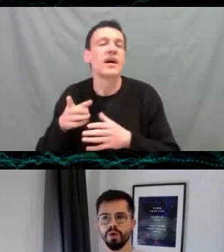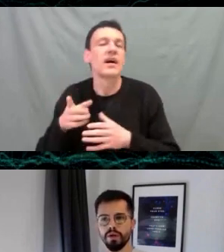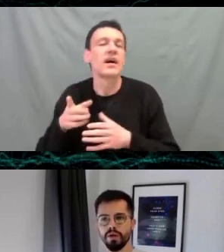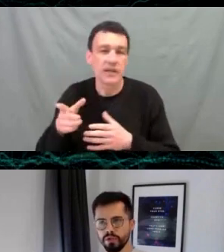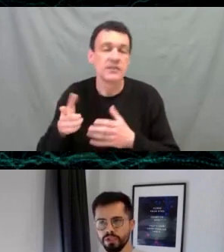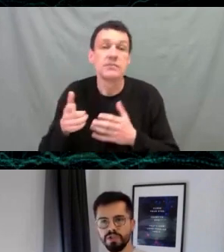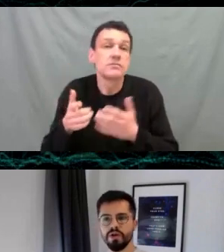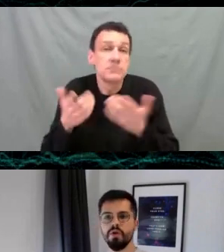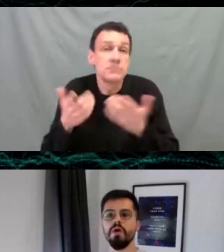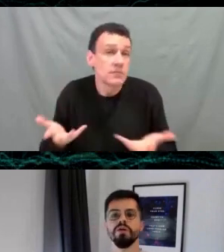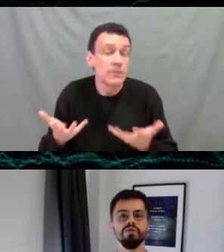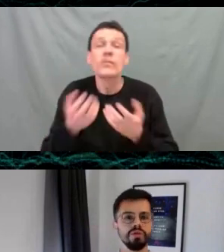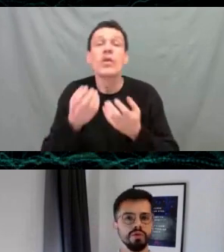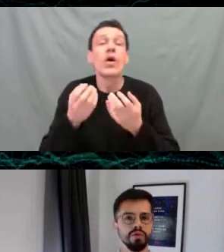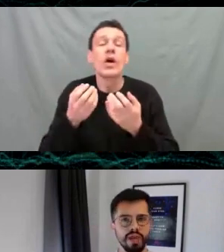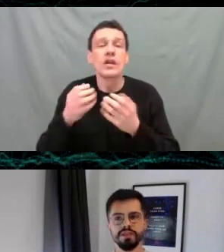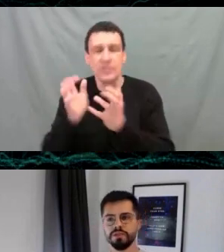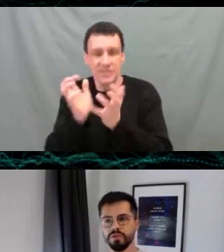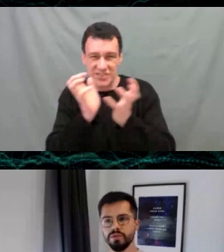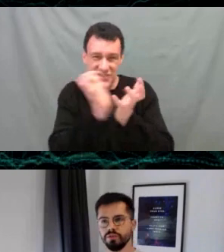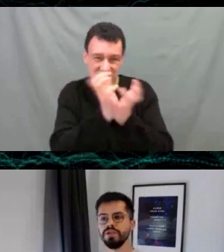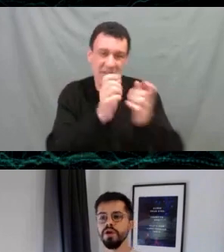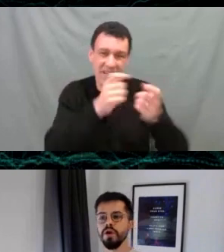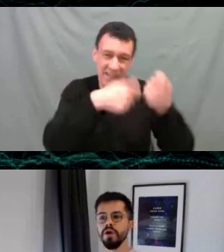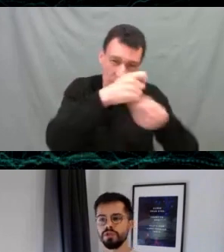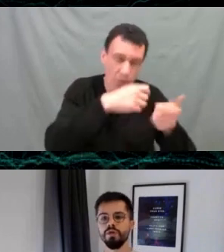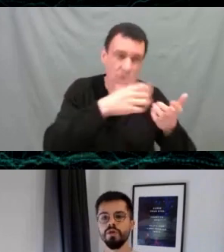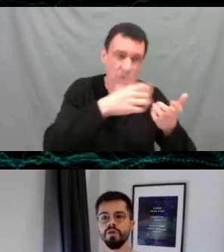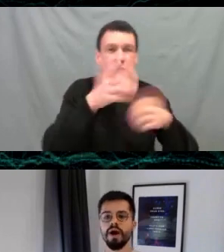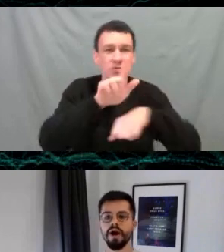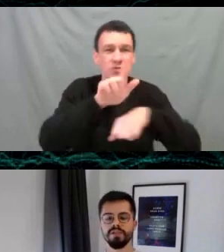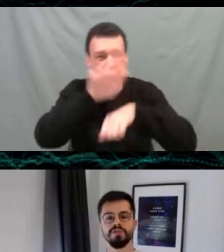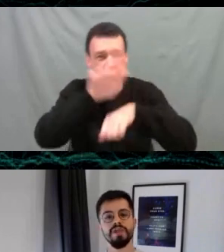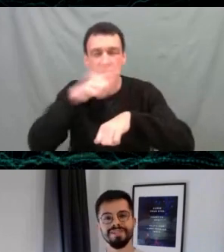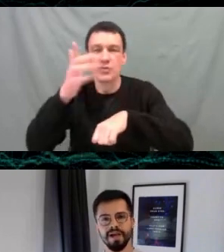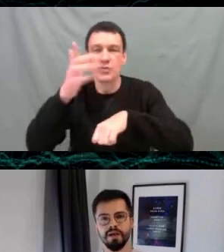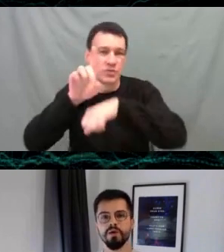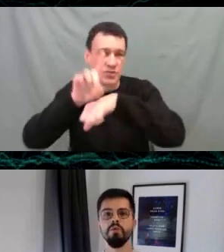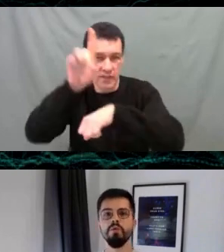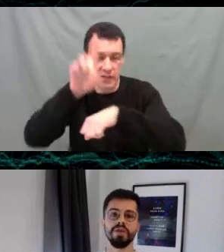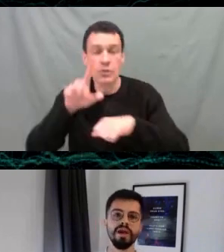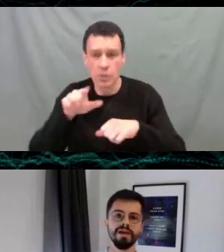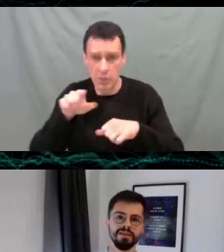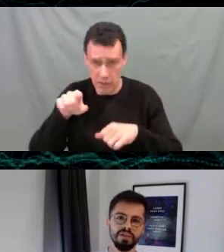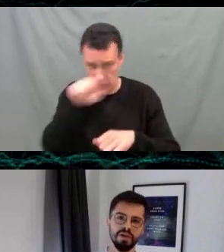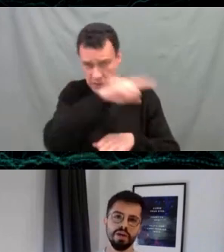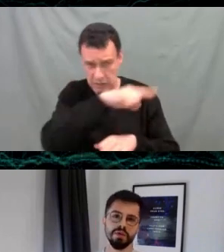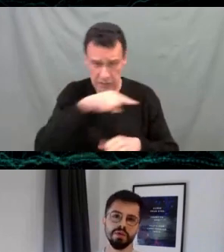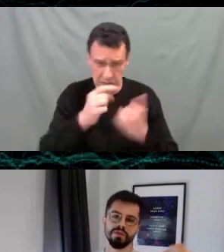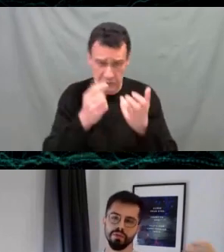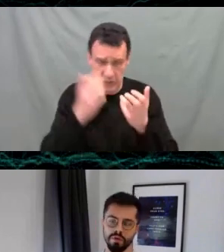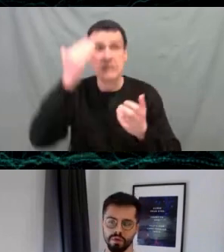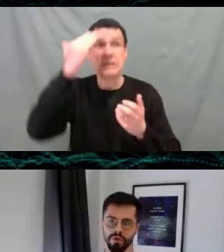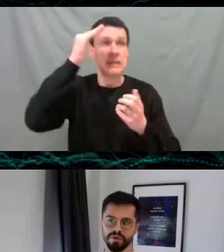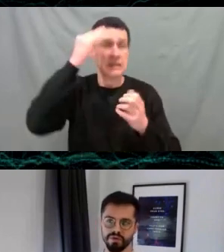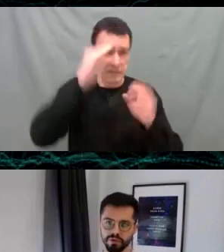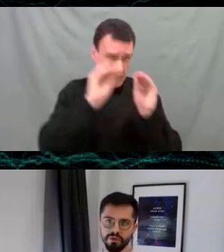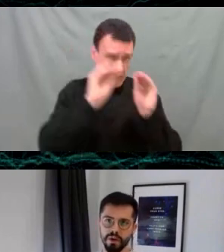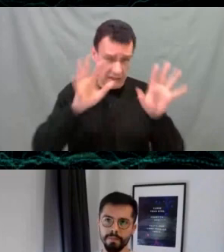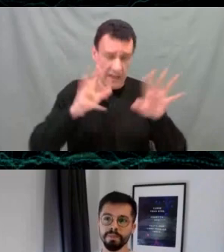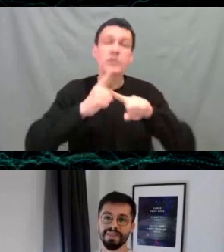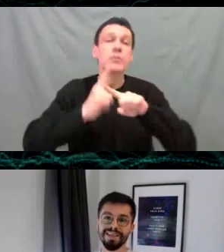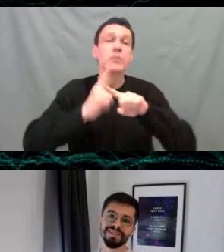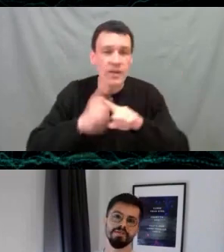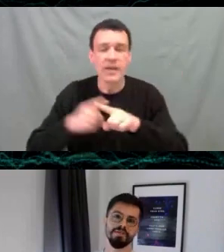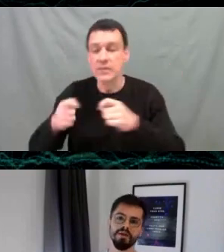as pessoas com que o o time de negócio ou se os gerentes os injetores consigam a racionalizar o porquê gastar dinheiro queima nós uma